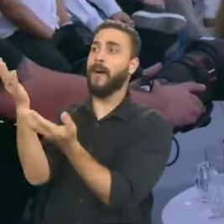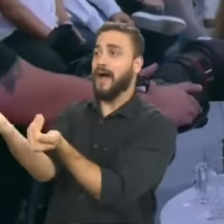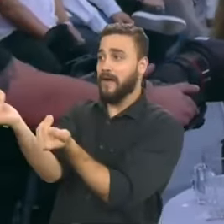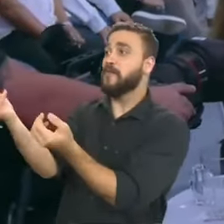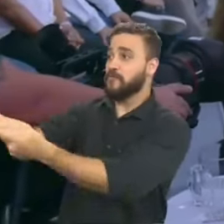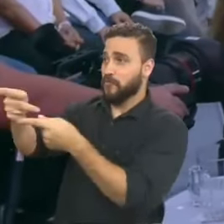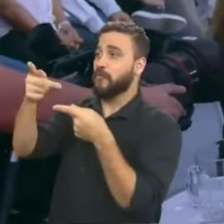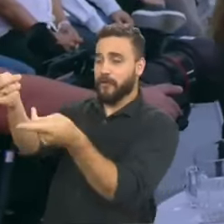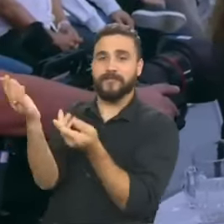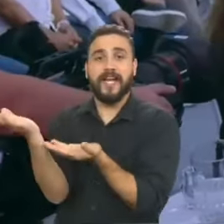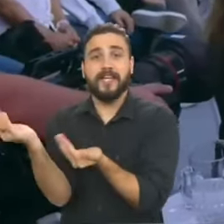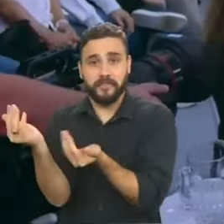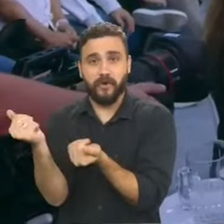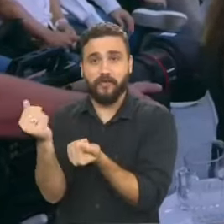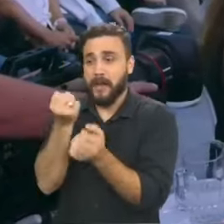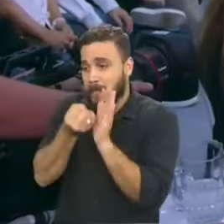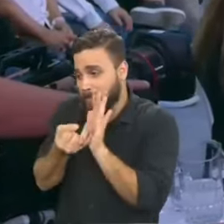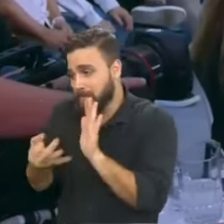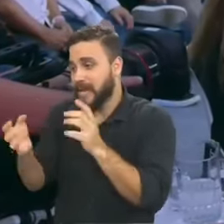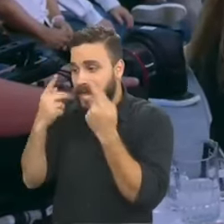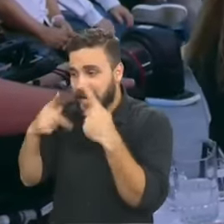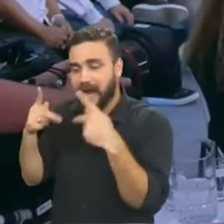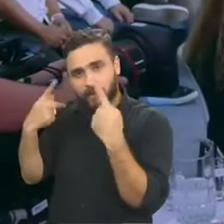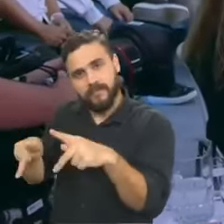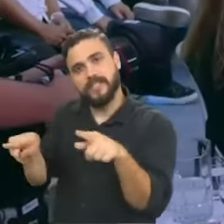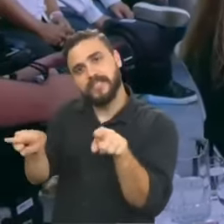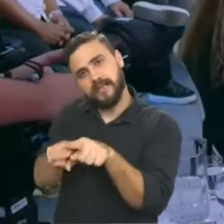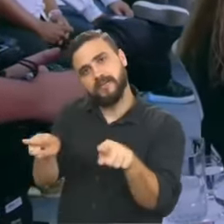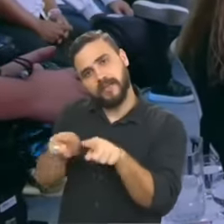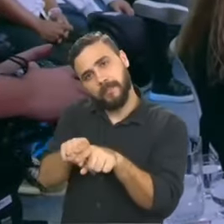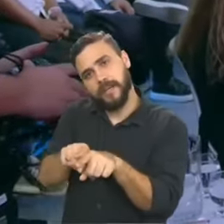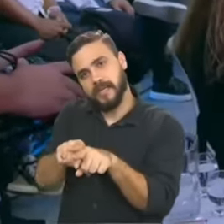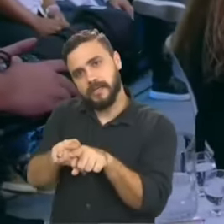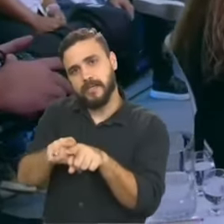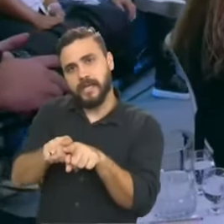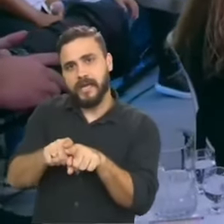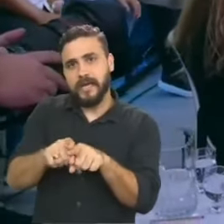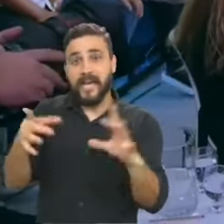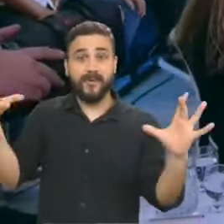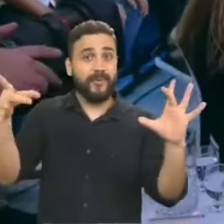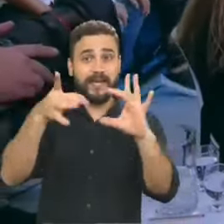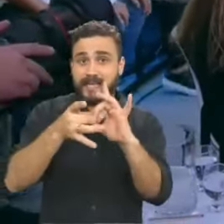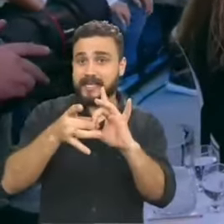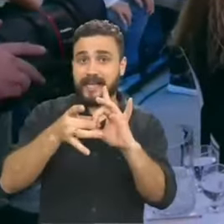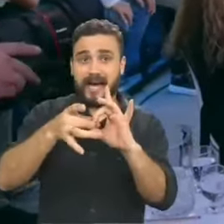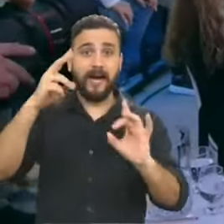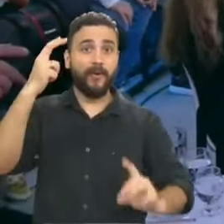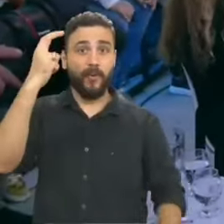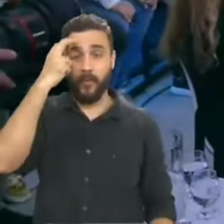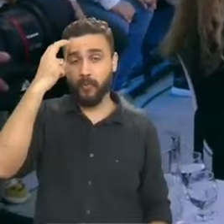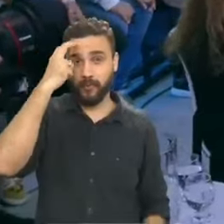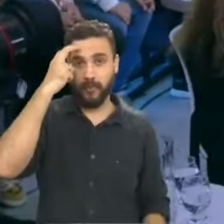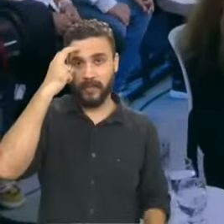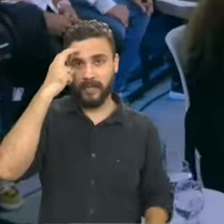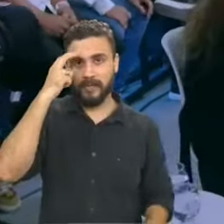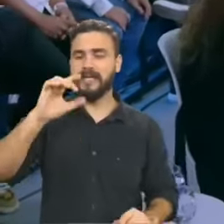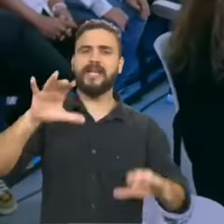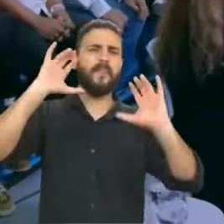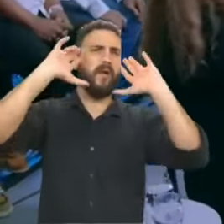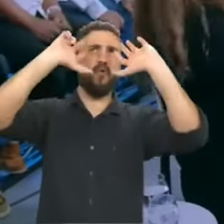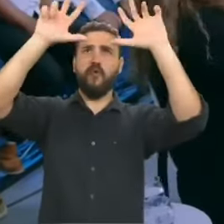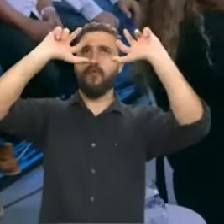NBA, um esporte olímpico. Uau, né? Mas se não tivesse esse pessoal pensando o basquete, assim como o voleibol, né?